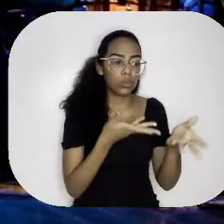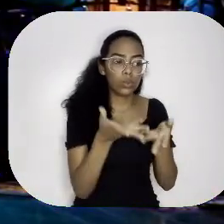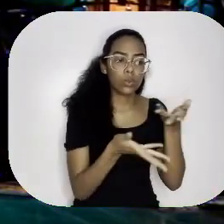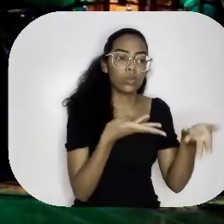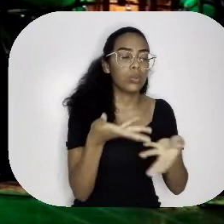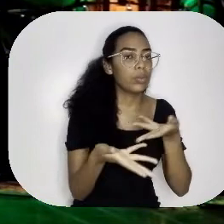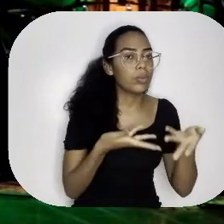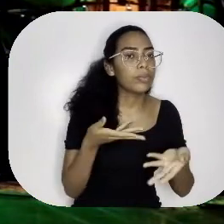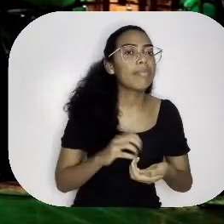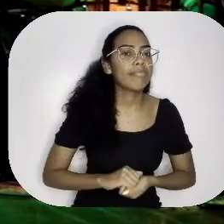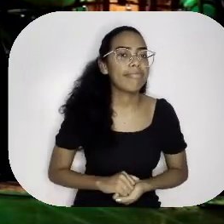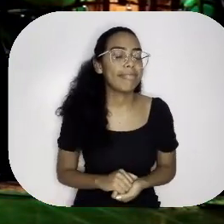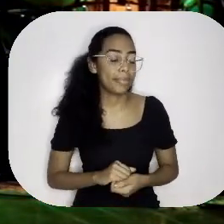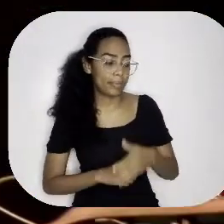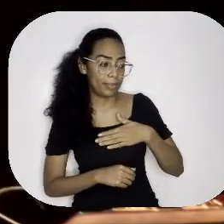natureza cuidar,